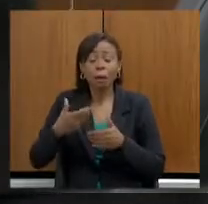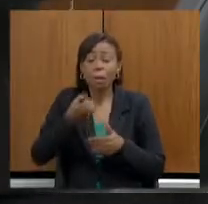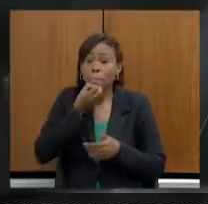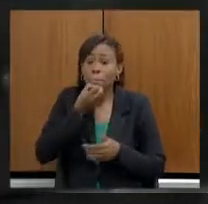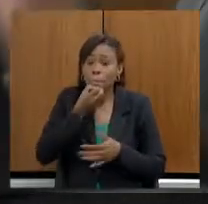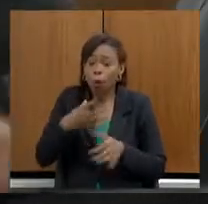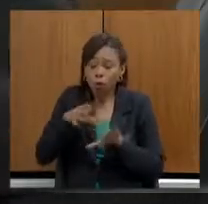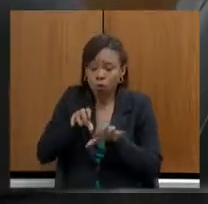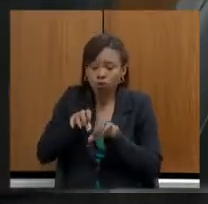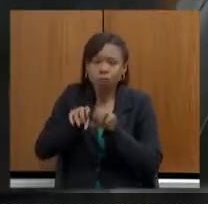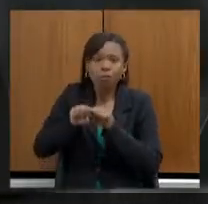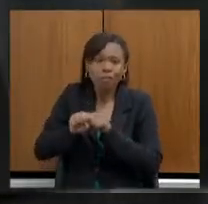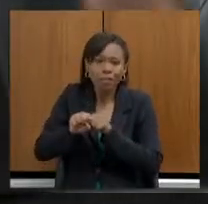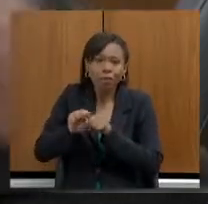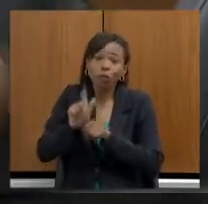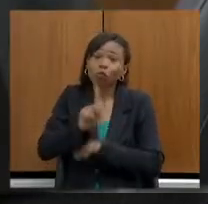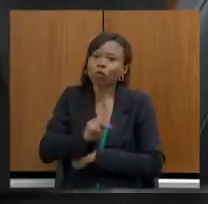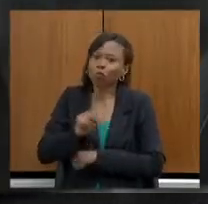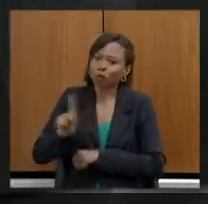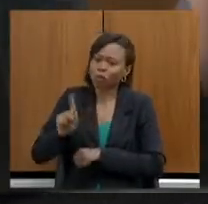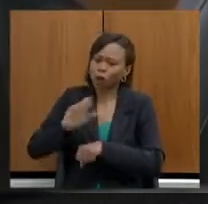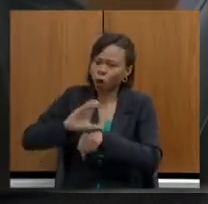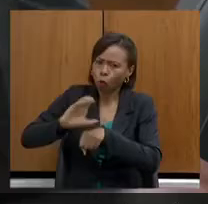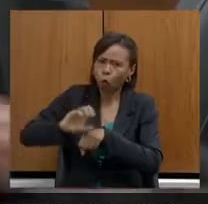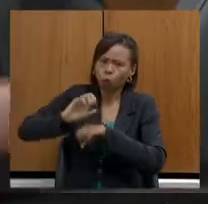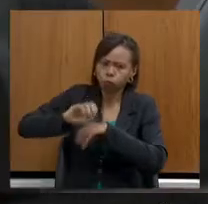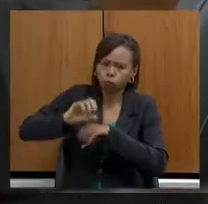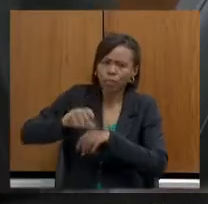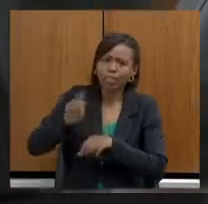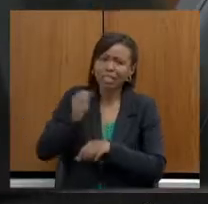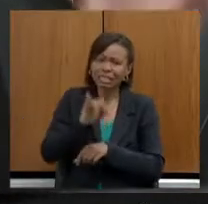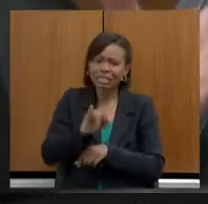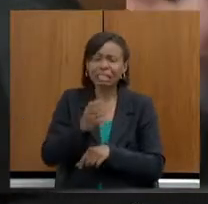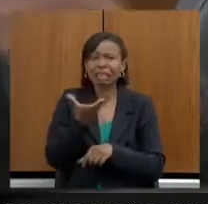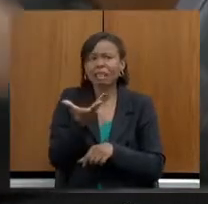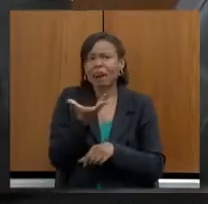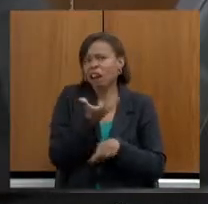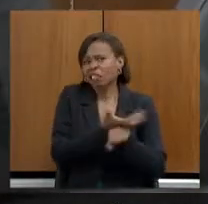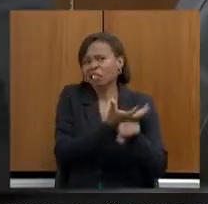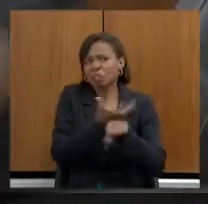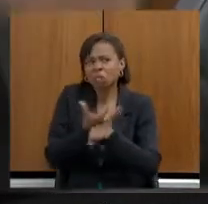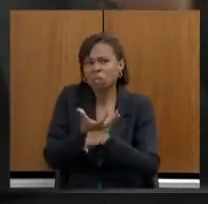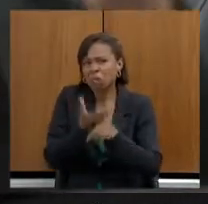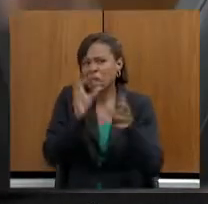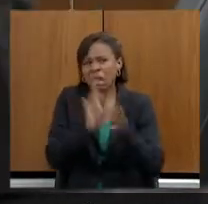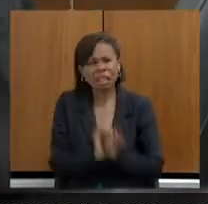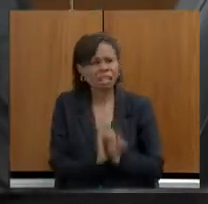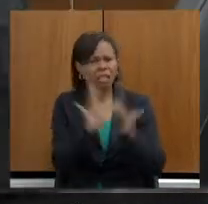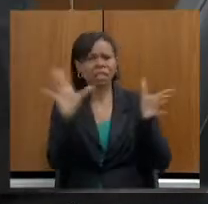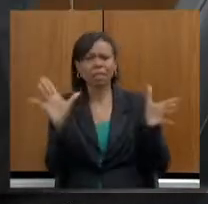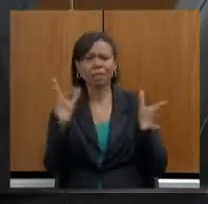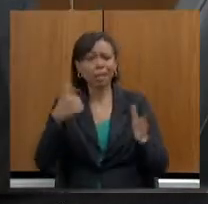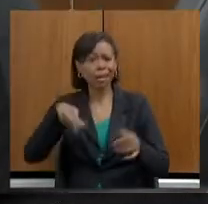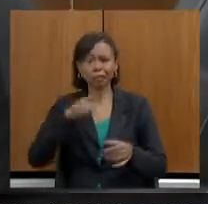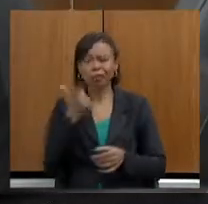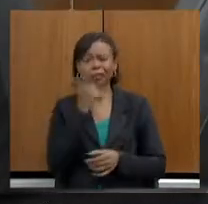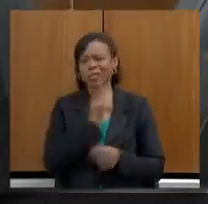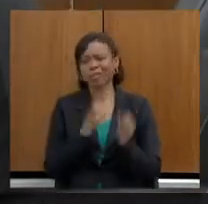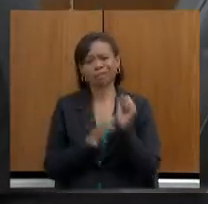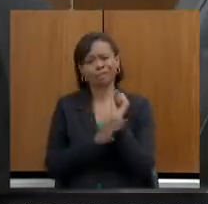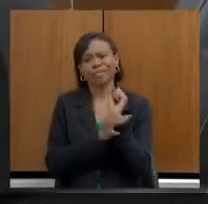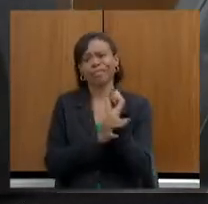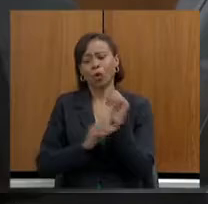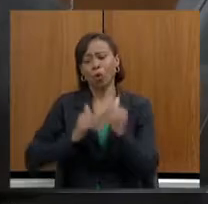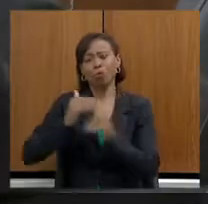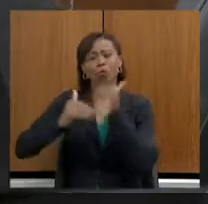Então se a gente deixasse a situação da definição das disciplinas eletivas muito aberto eu não teria condição de garantir um bom processo